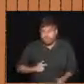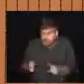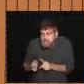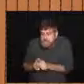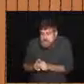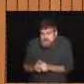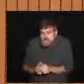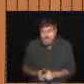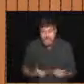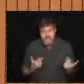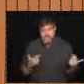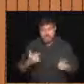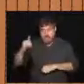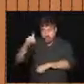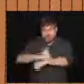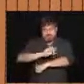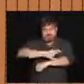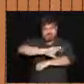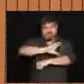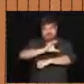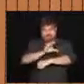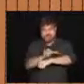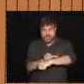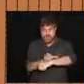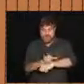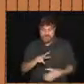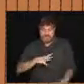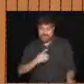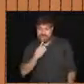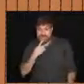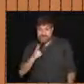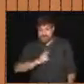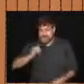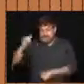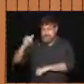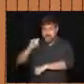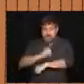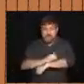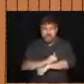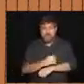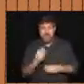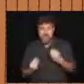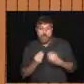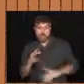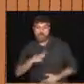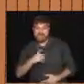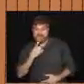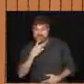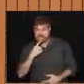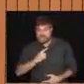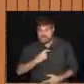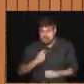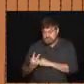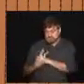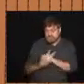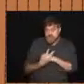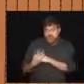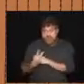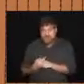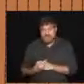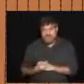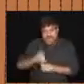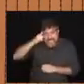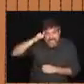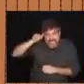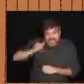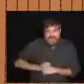estou falando de um aeroporto grande, como é o aeroporto de Viracopos, para que a cidade possa se resguardecer de casos